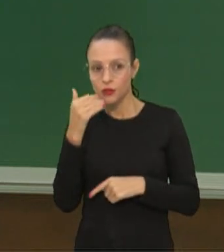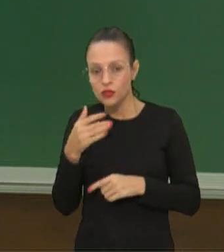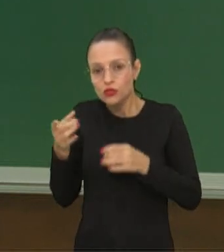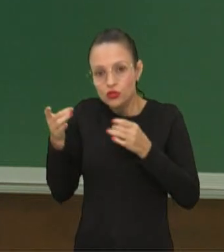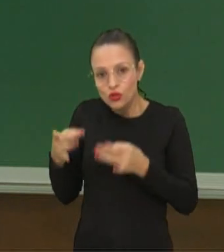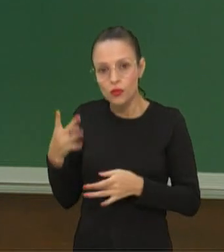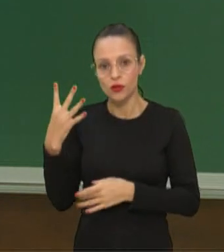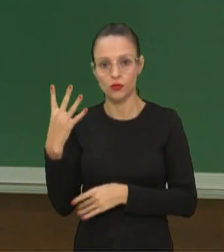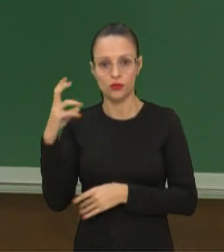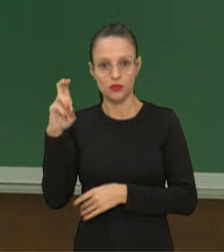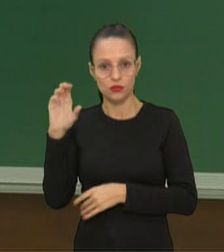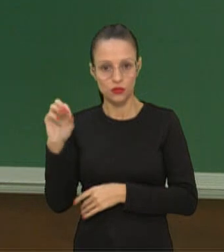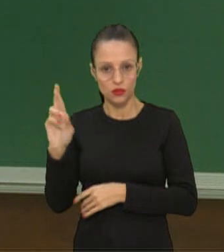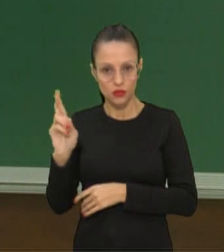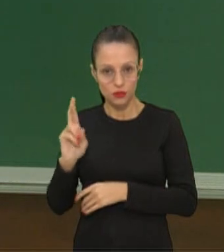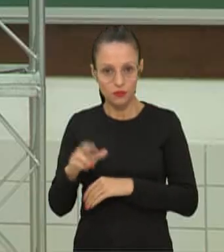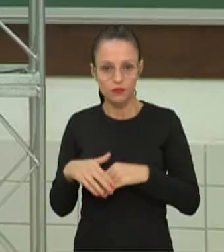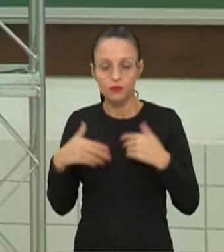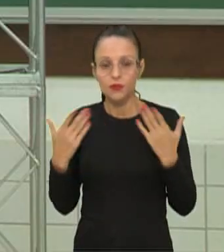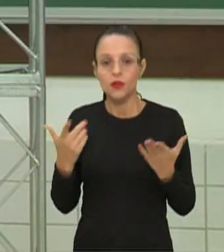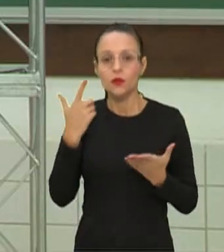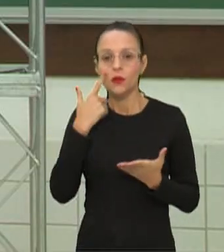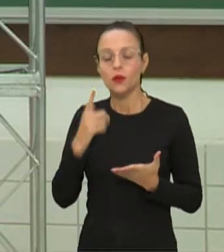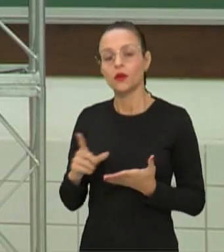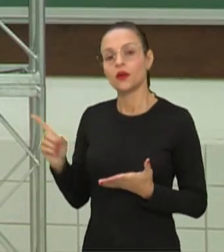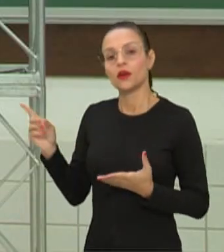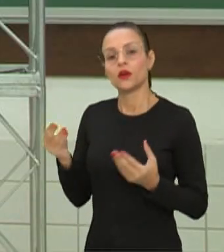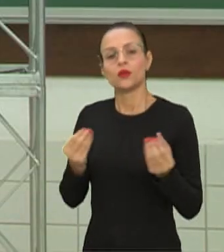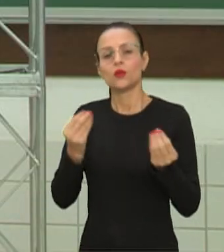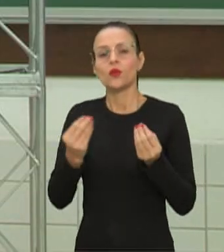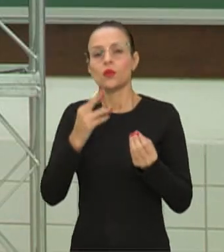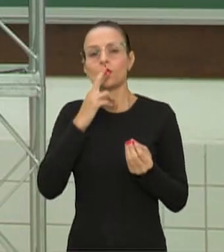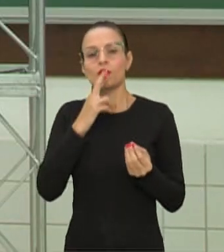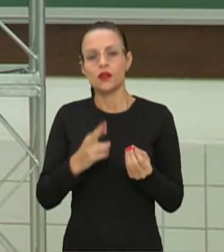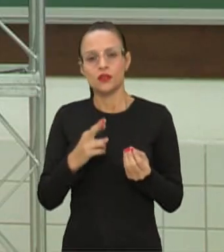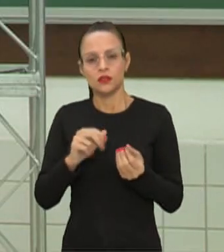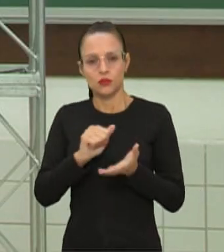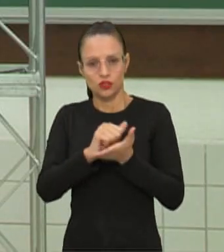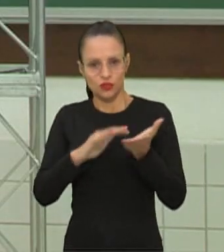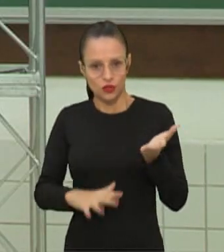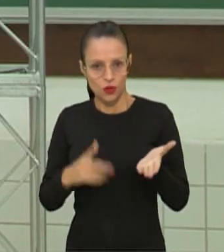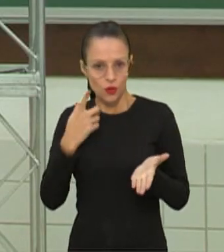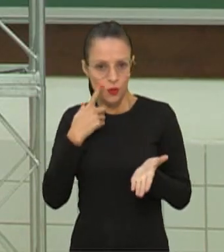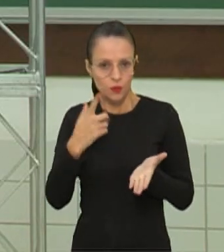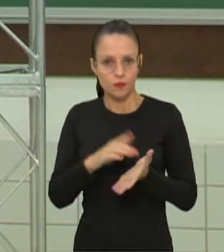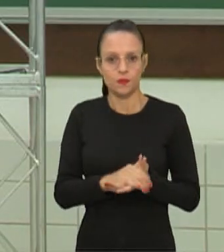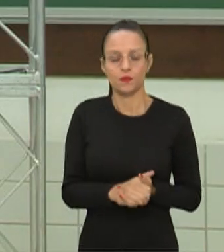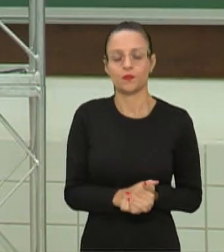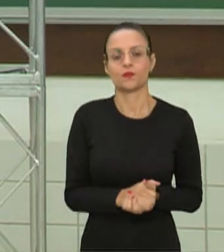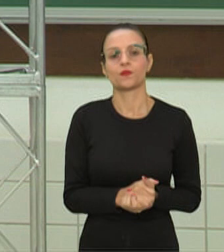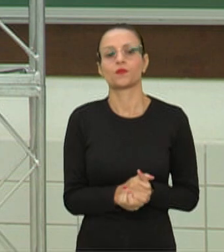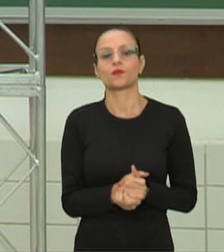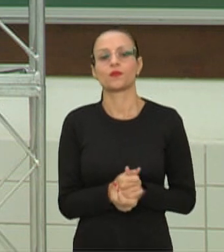sobra é R$ 450. Então vamos conferir ali no quadro como é que fica a resposta desse exercício. Dá uma olhada.